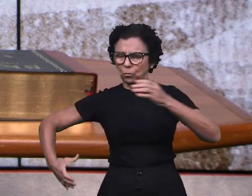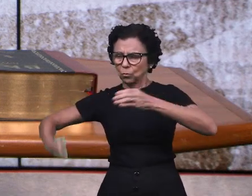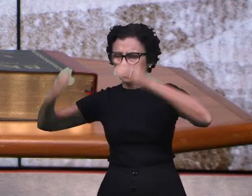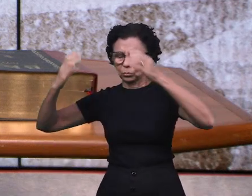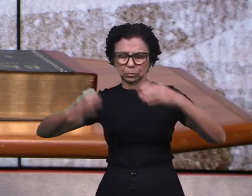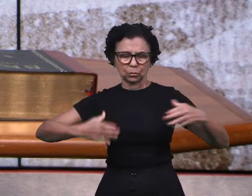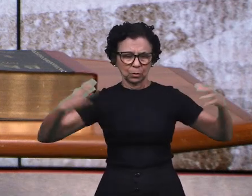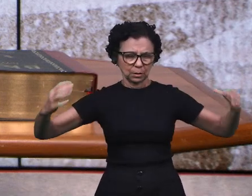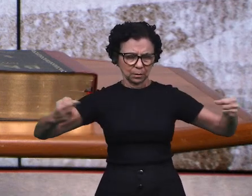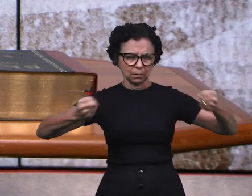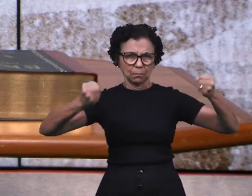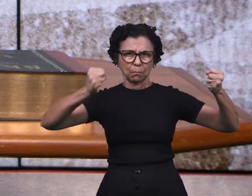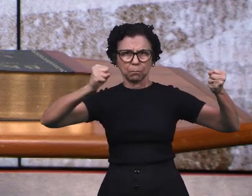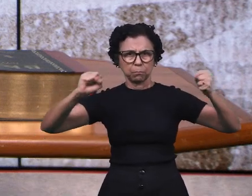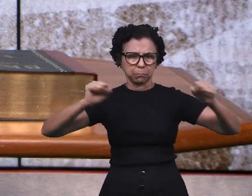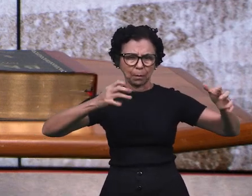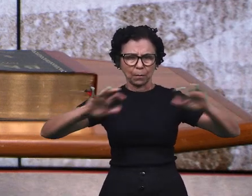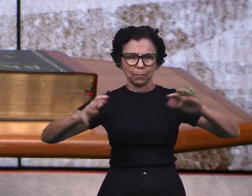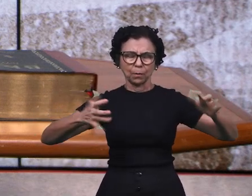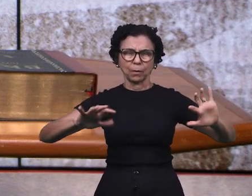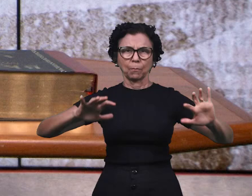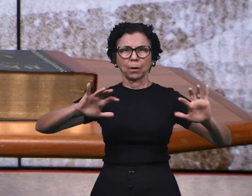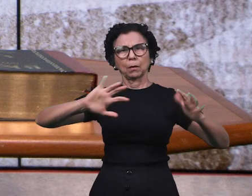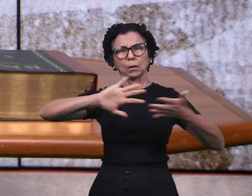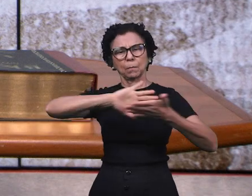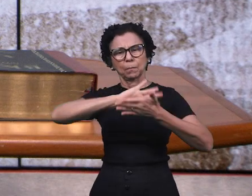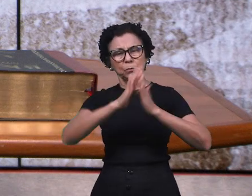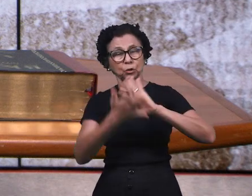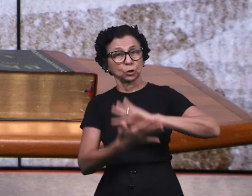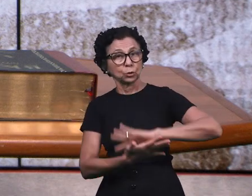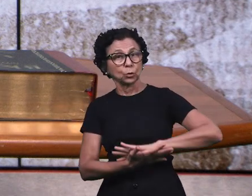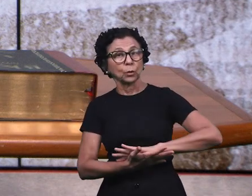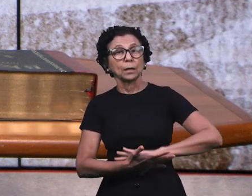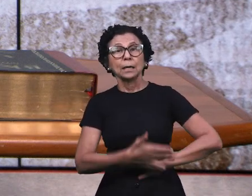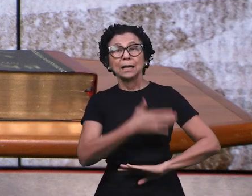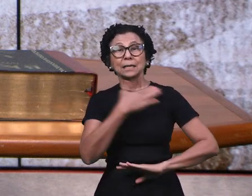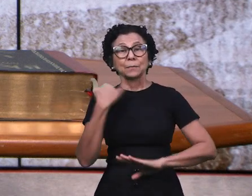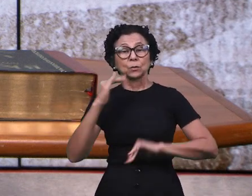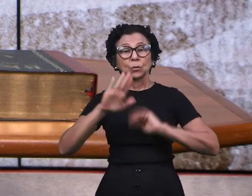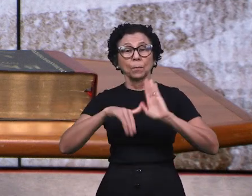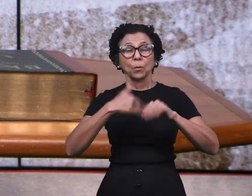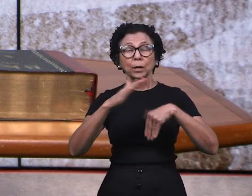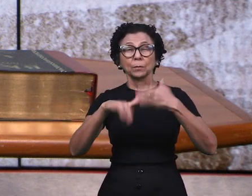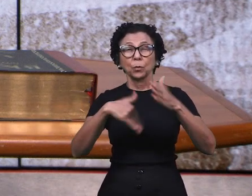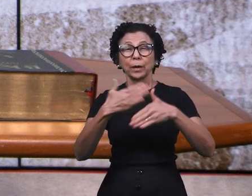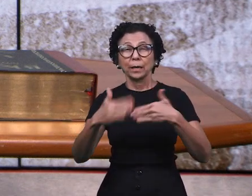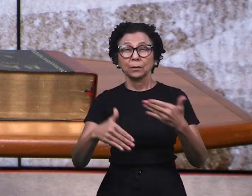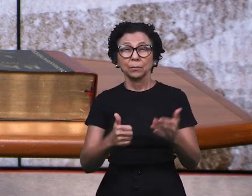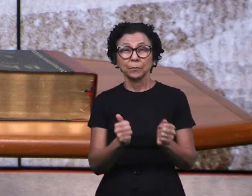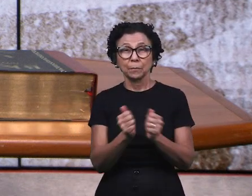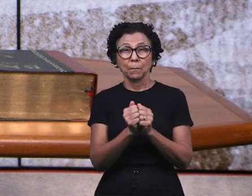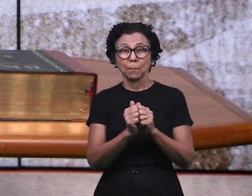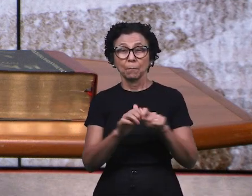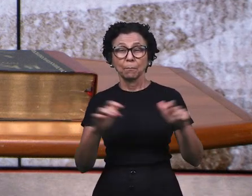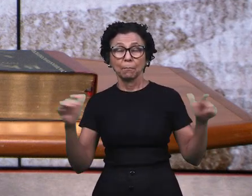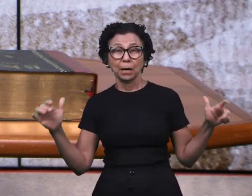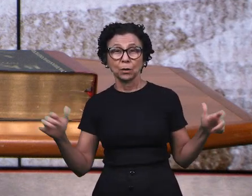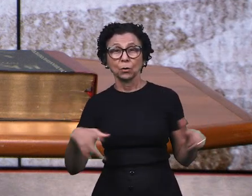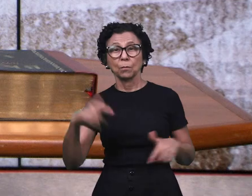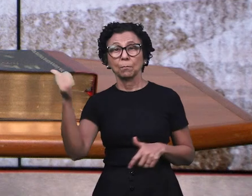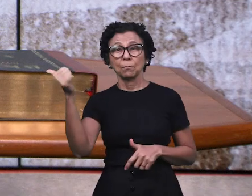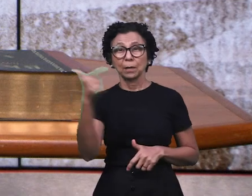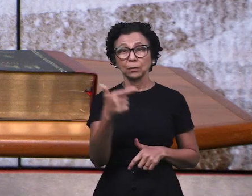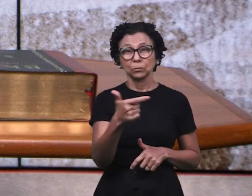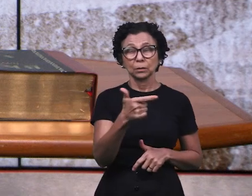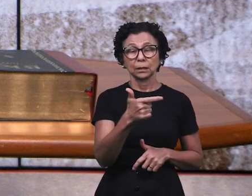como o texto que nós lemos aqui, foram mais os mortos que matou na sua morte do que os que mataram na sua